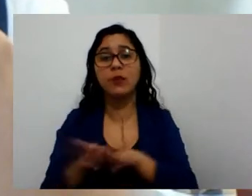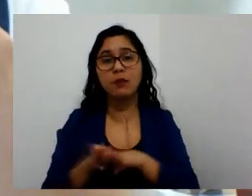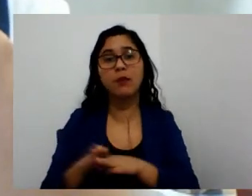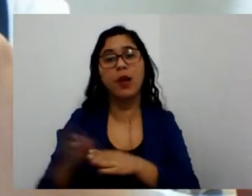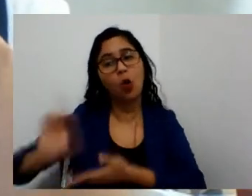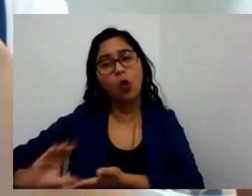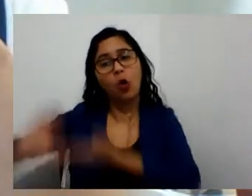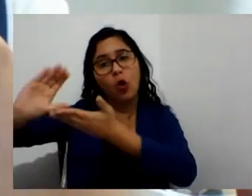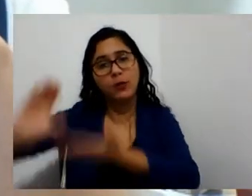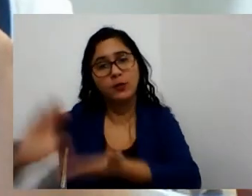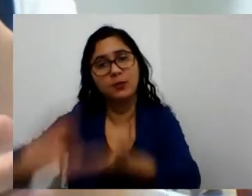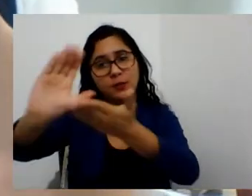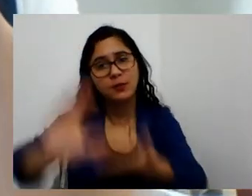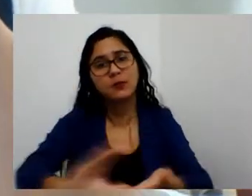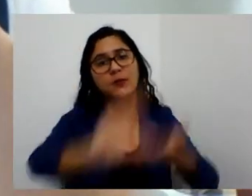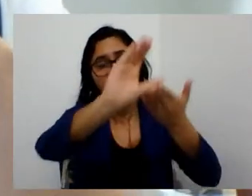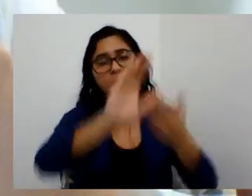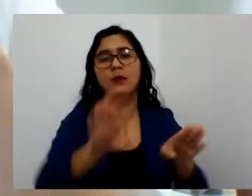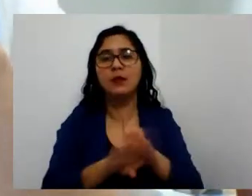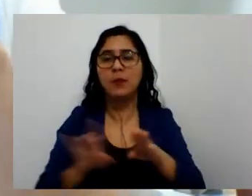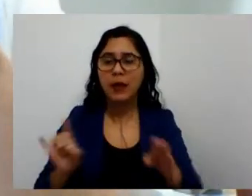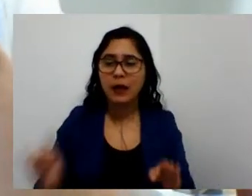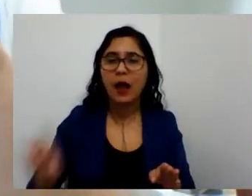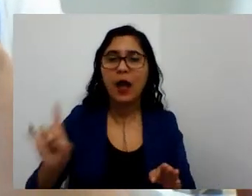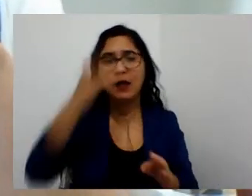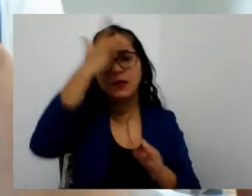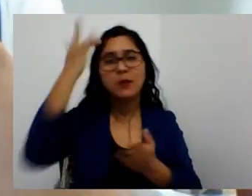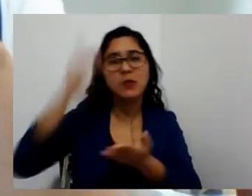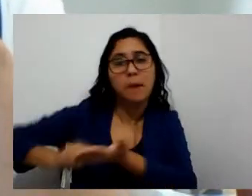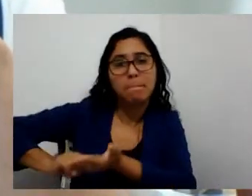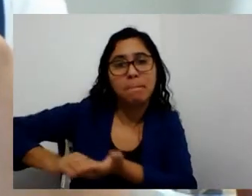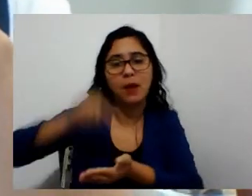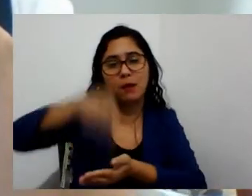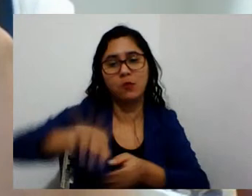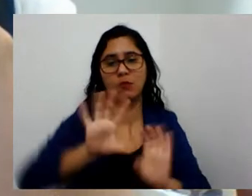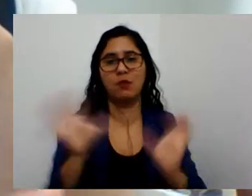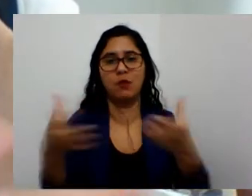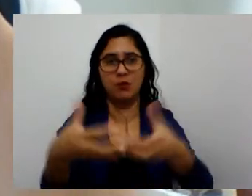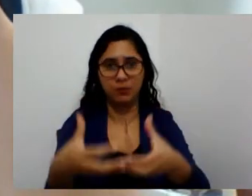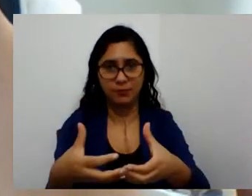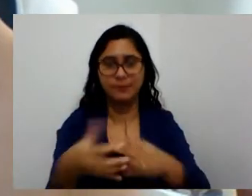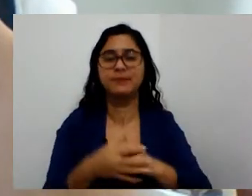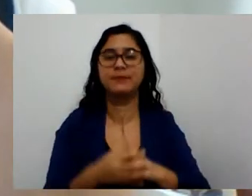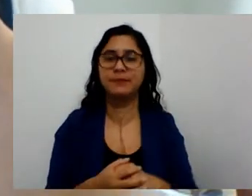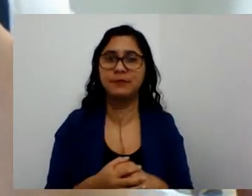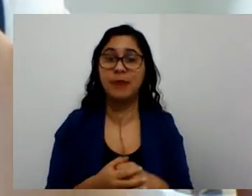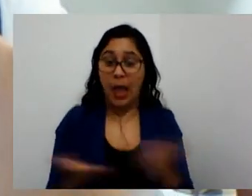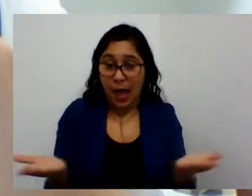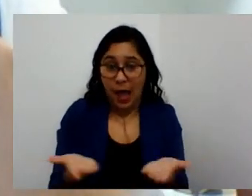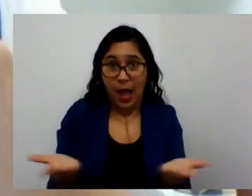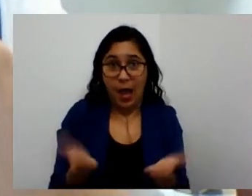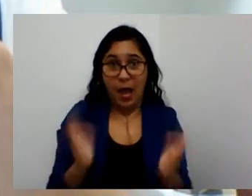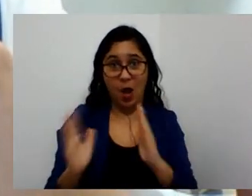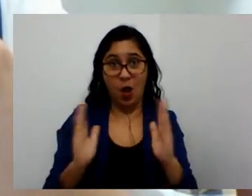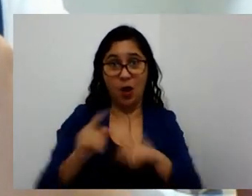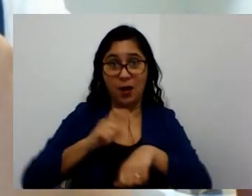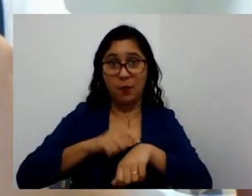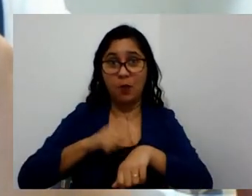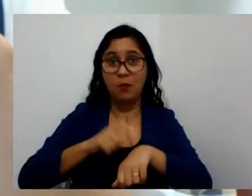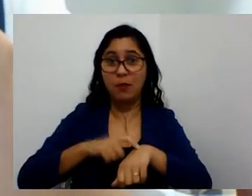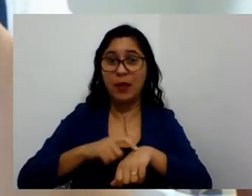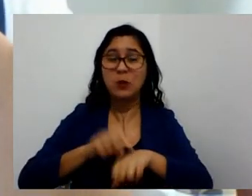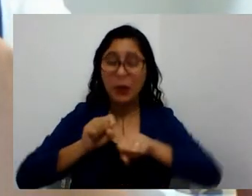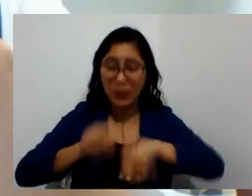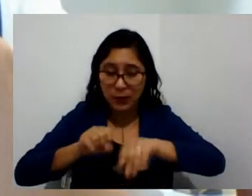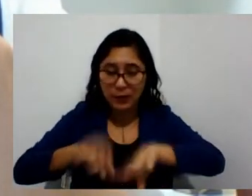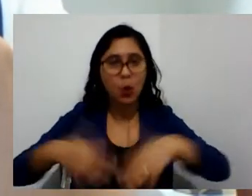conselhos e através de cada um dos membros dessa comunidade. Né? Nesse momento, no país, a educação tem sofrido